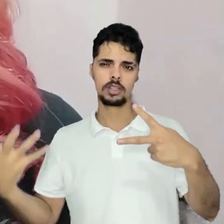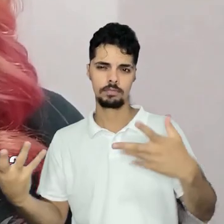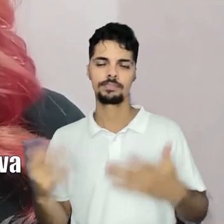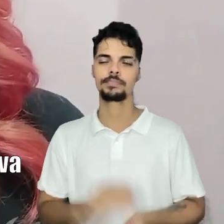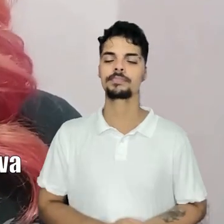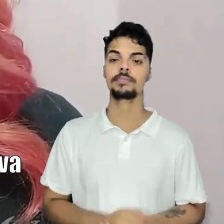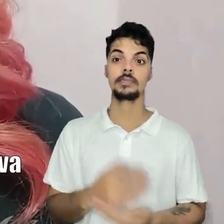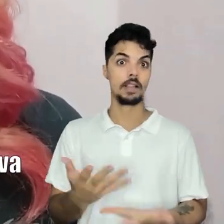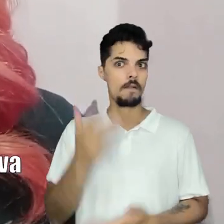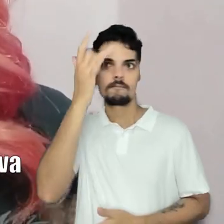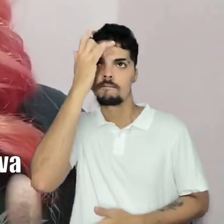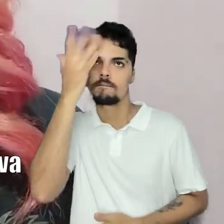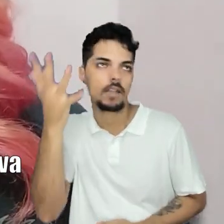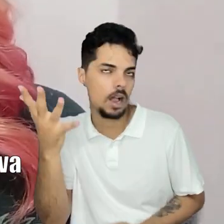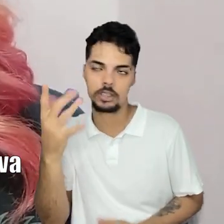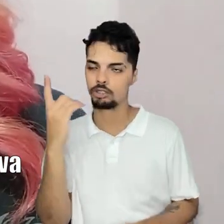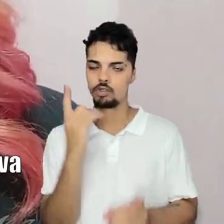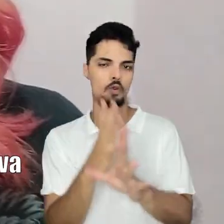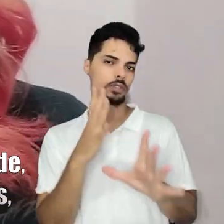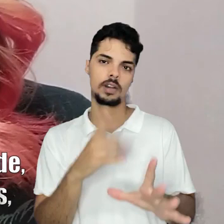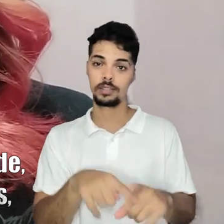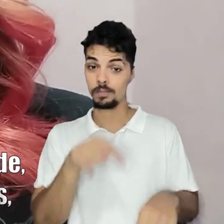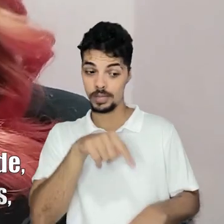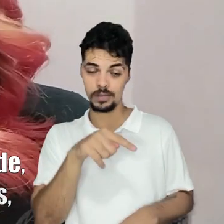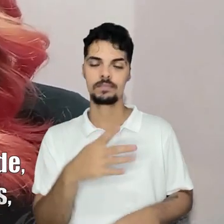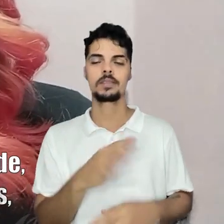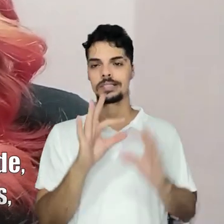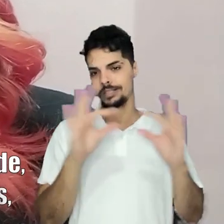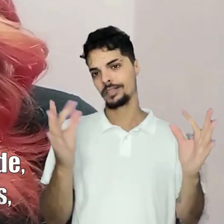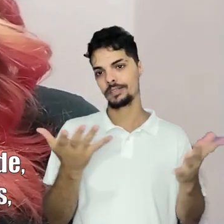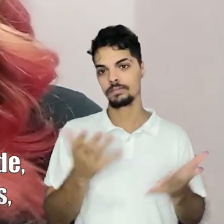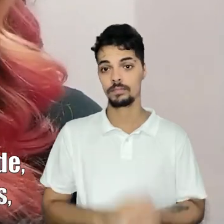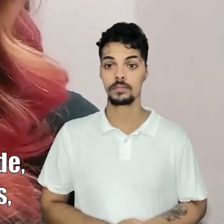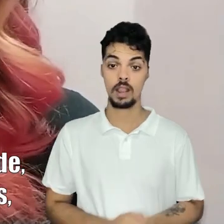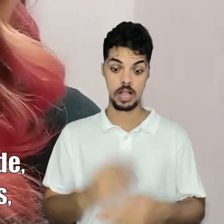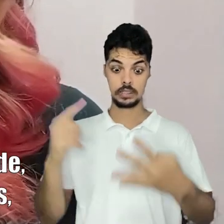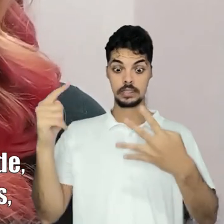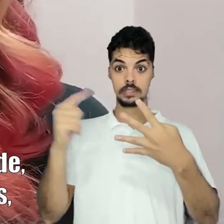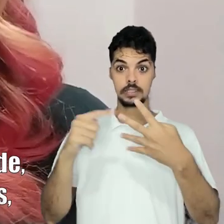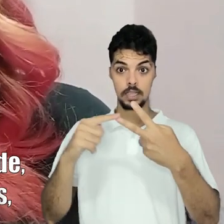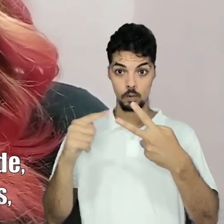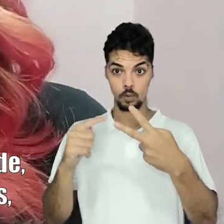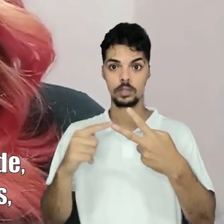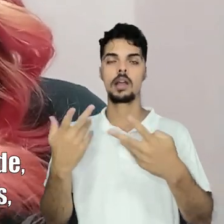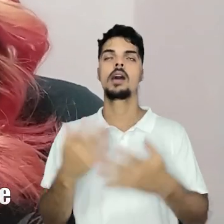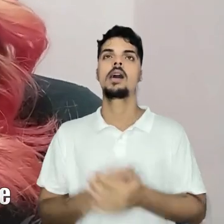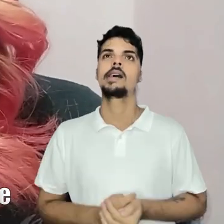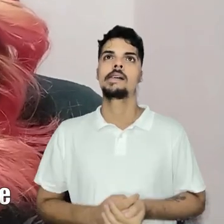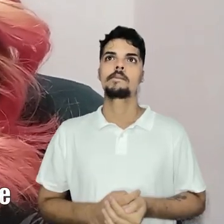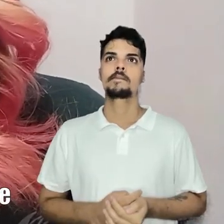fácil de achar um link que leva direto às obras. Como segunda proposta de atividade, e talvez uma das mais